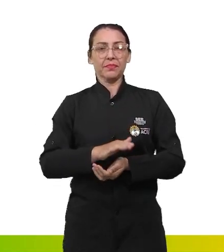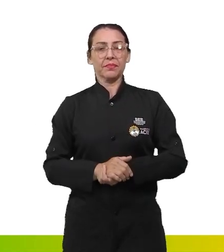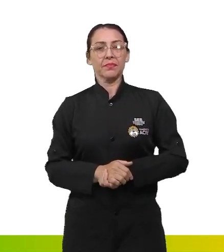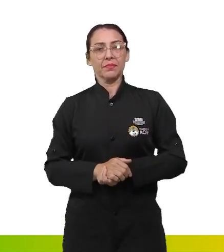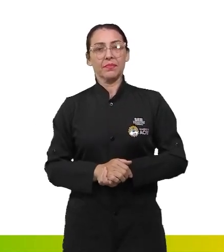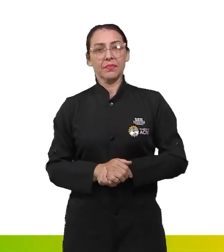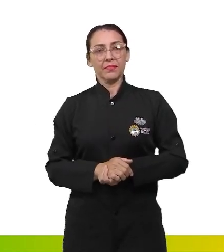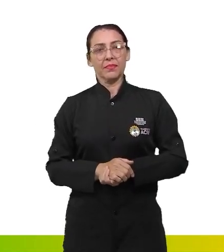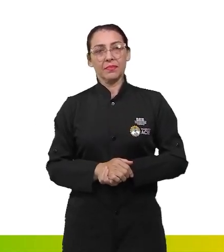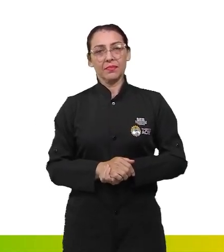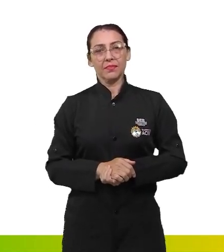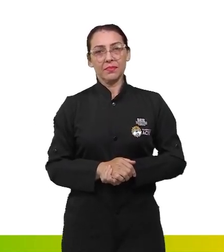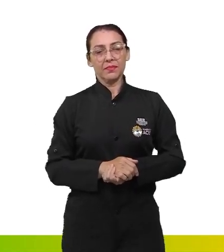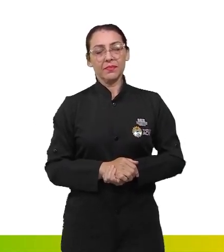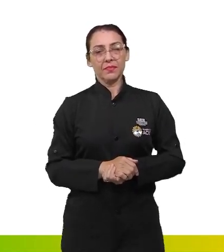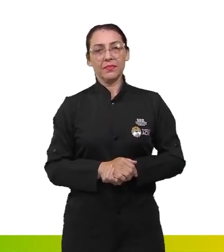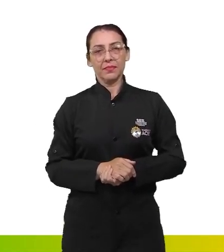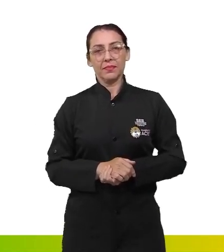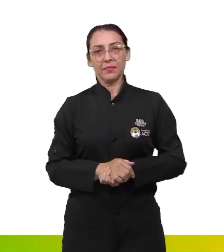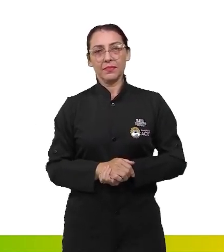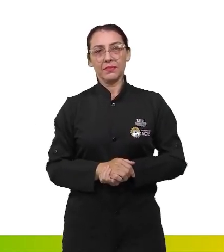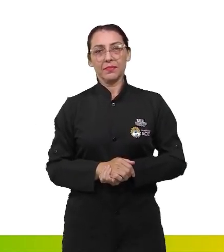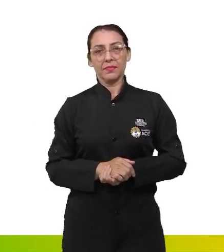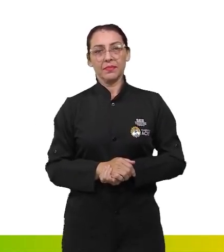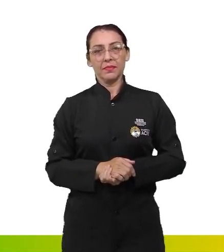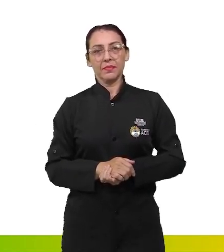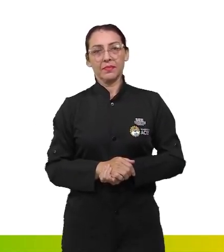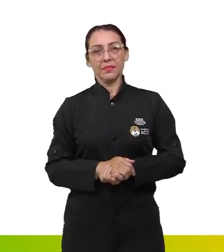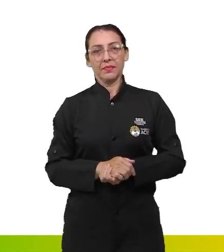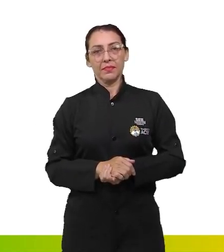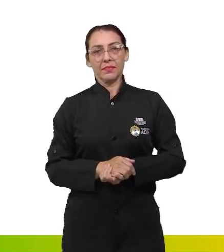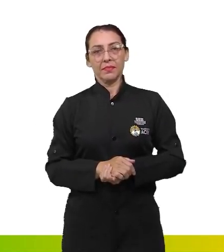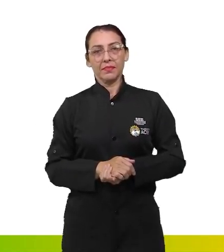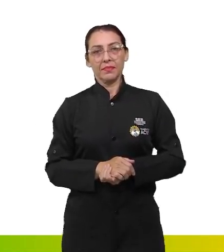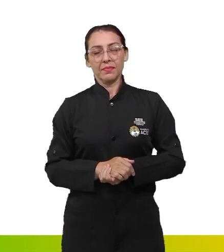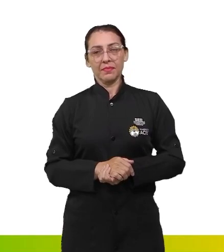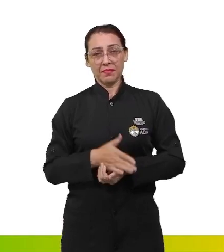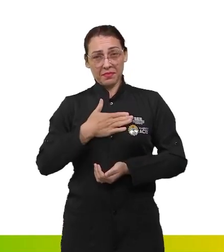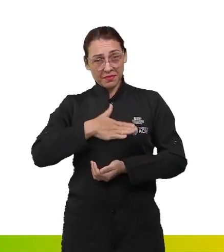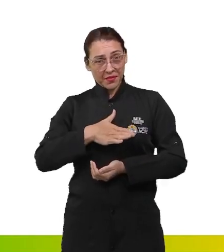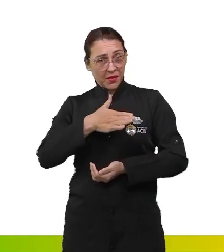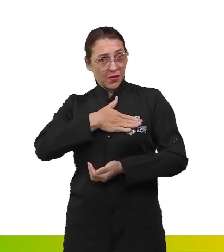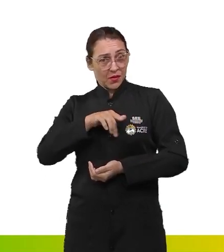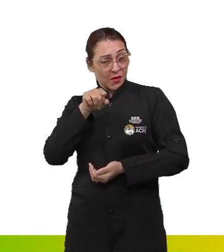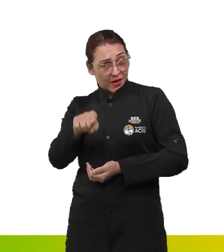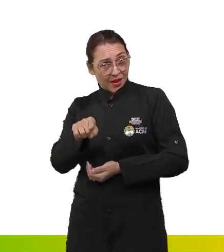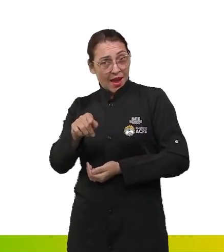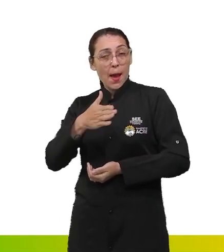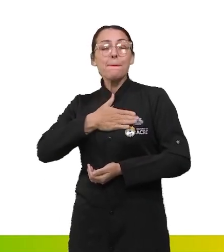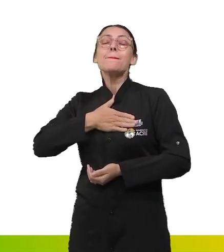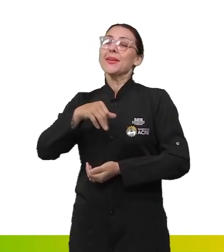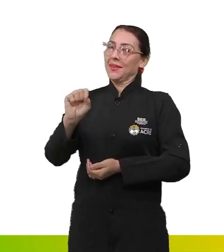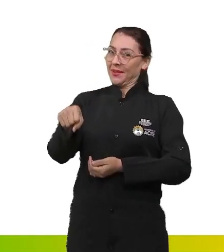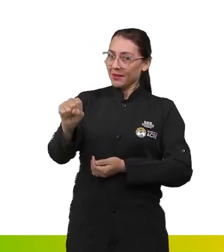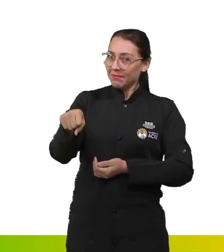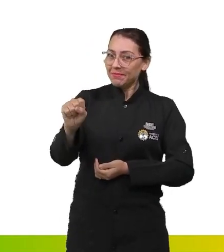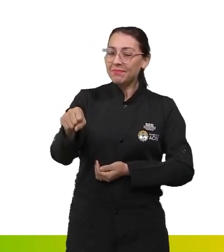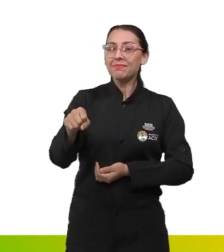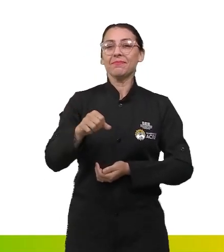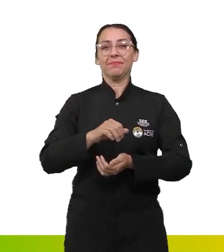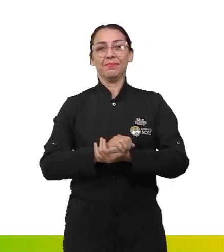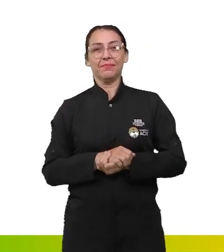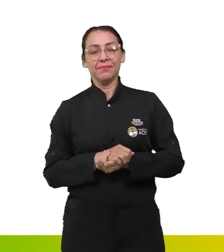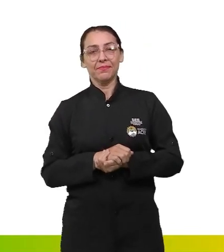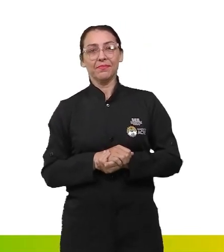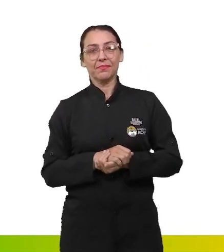Concordando com não ou discordando del não, também pode dizer, ¿te gusta el tacacá? No. ¿Y a usted? A mí sí.